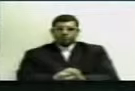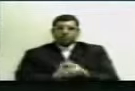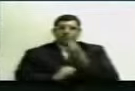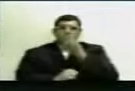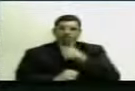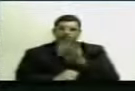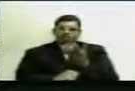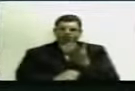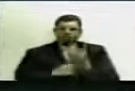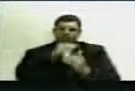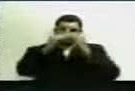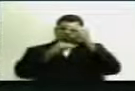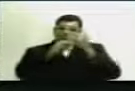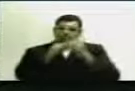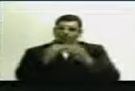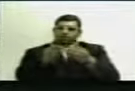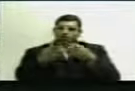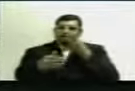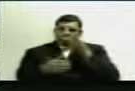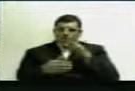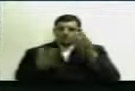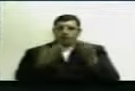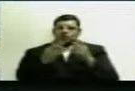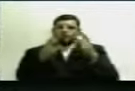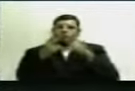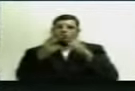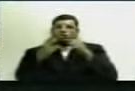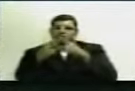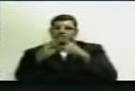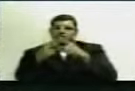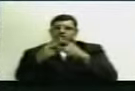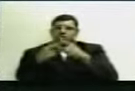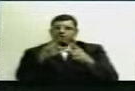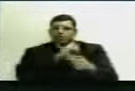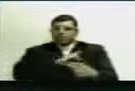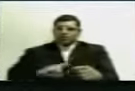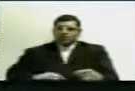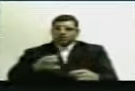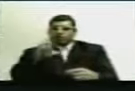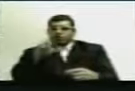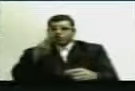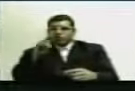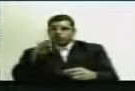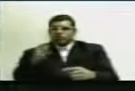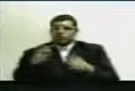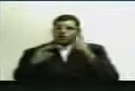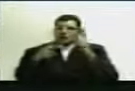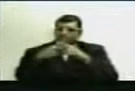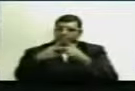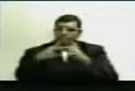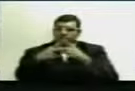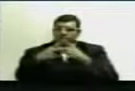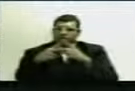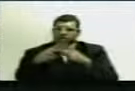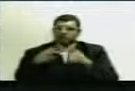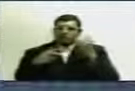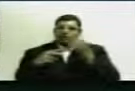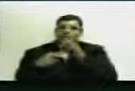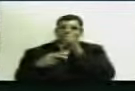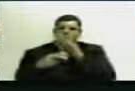Eu quero nesse processo ressaltar duas questões, deputado Luiz. Uma